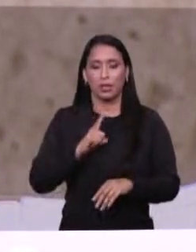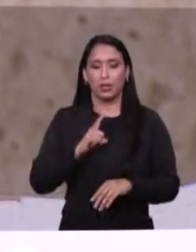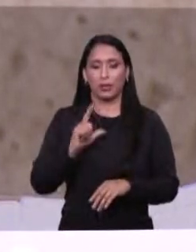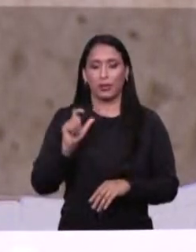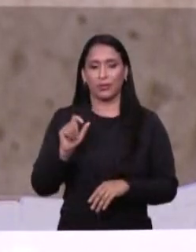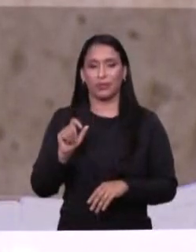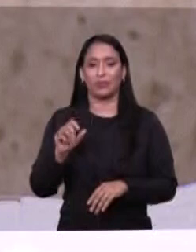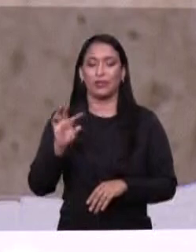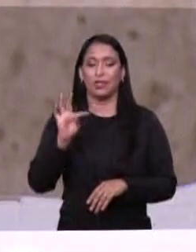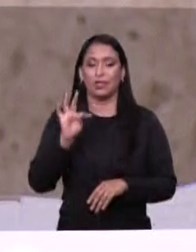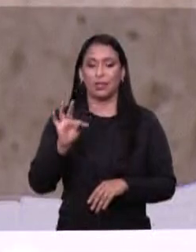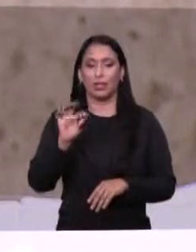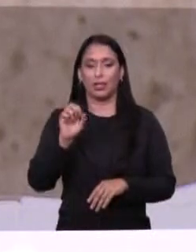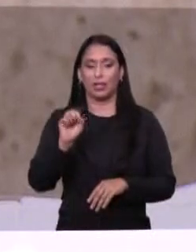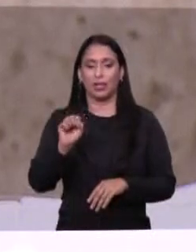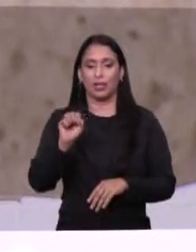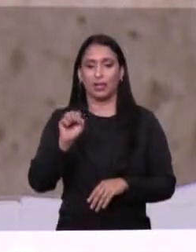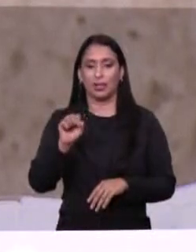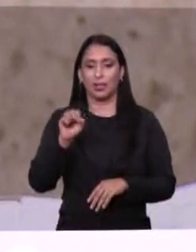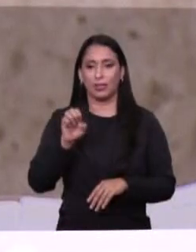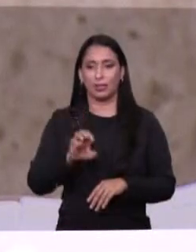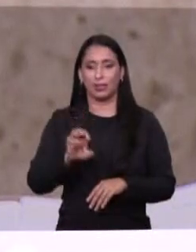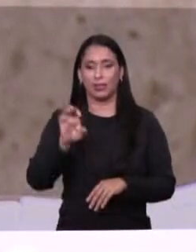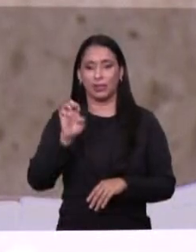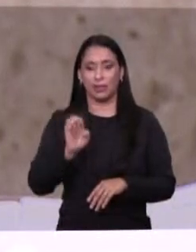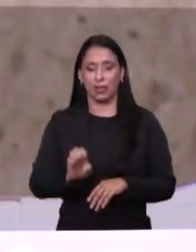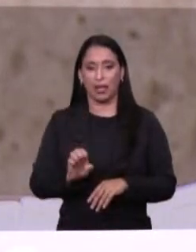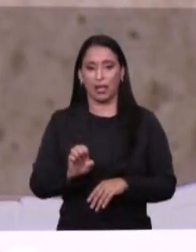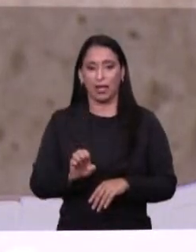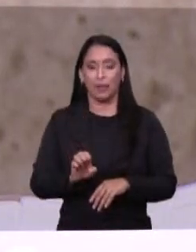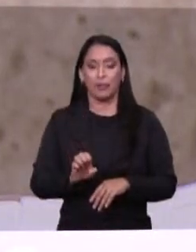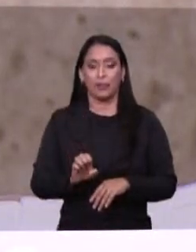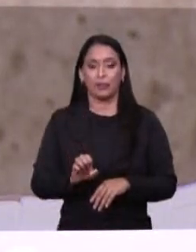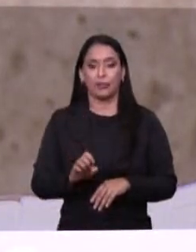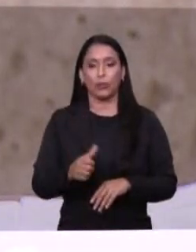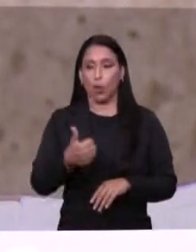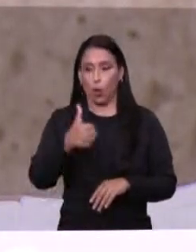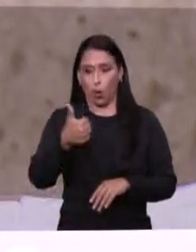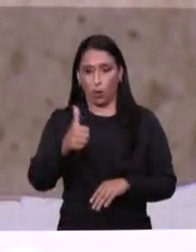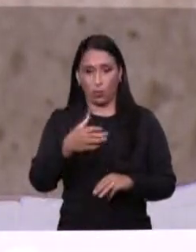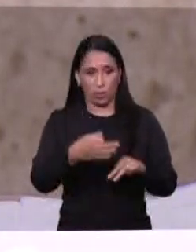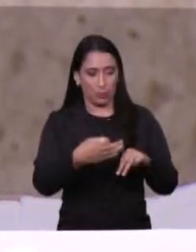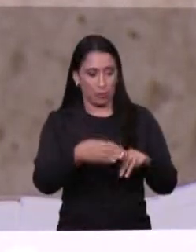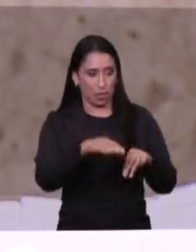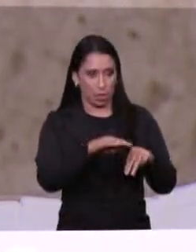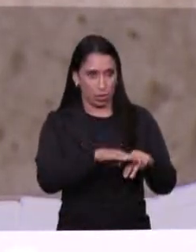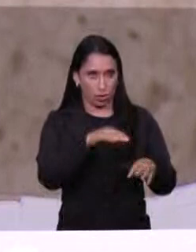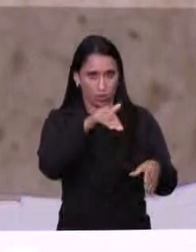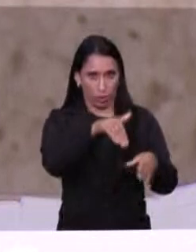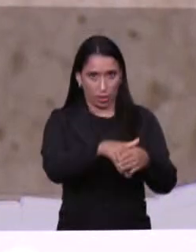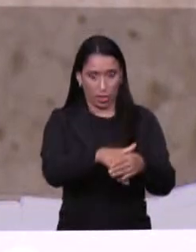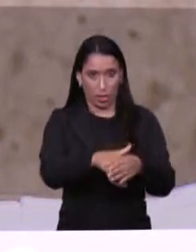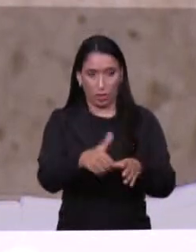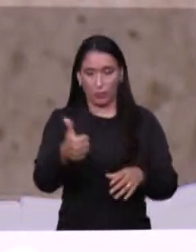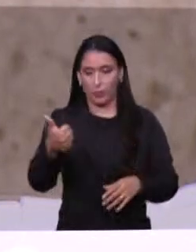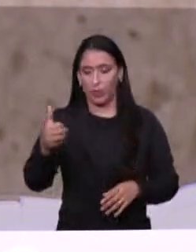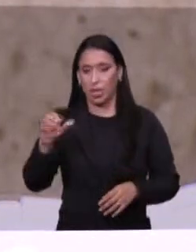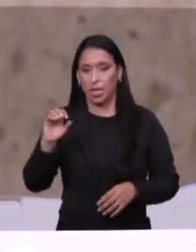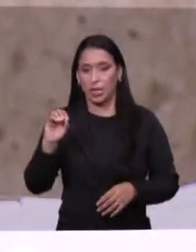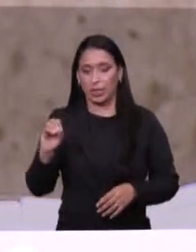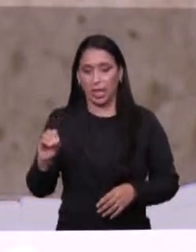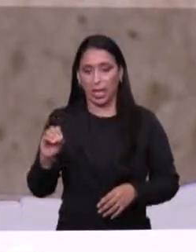Superior Eleitoral. Foram 11 votantes, 10